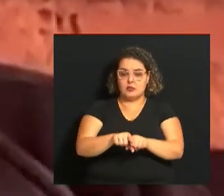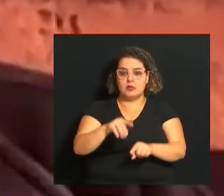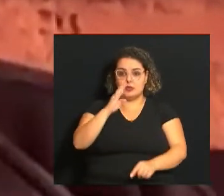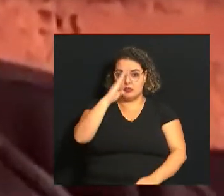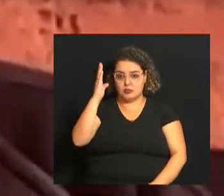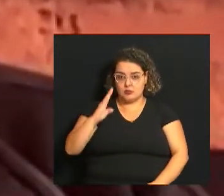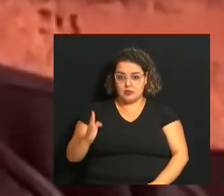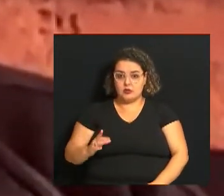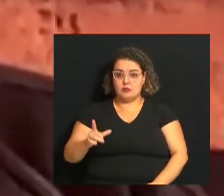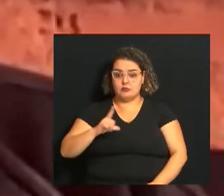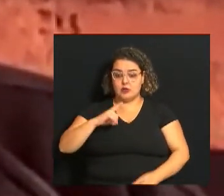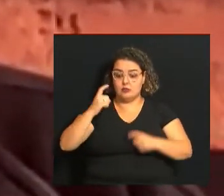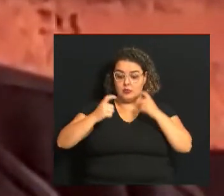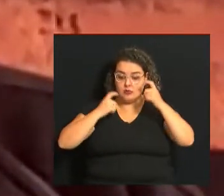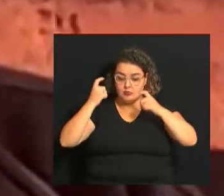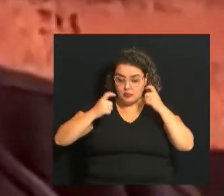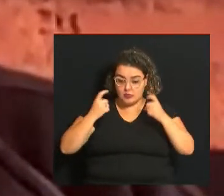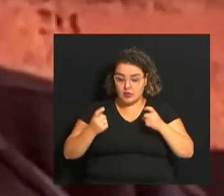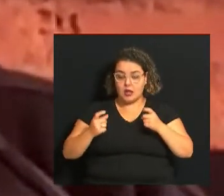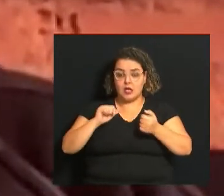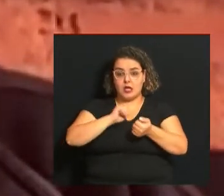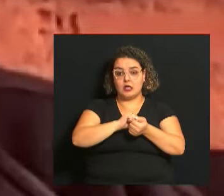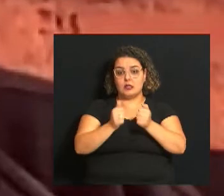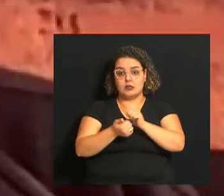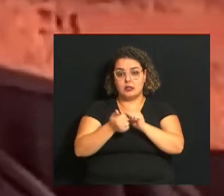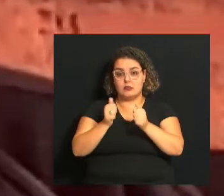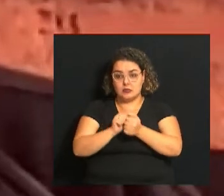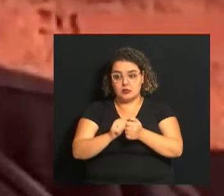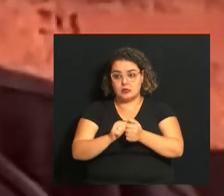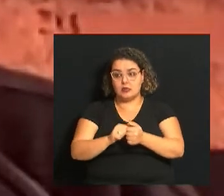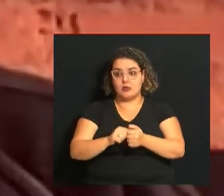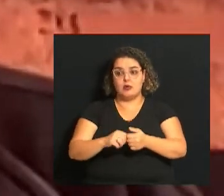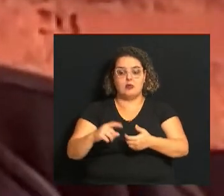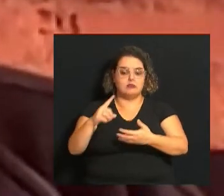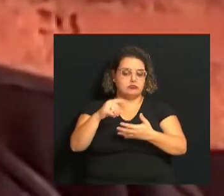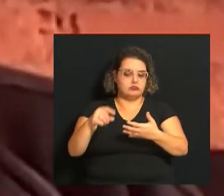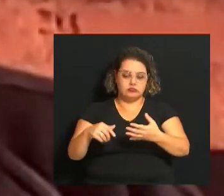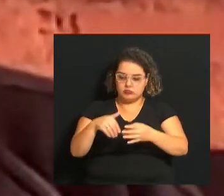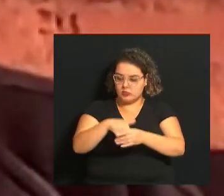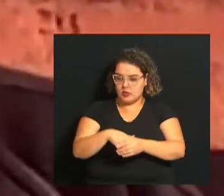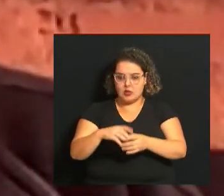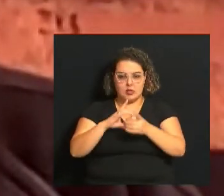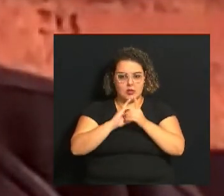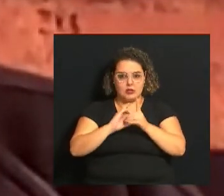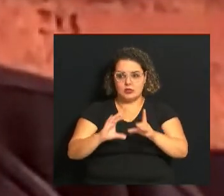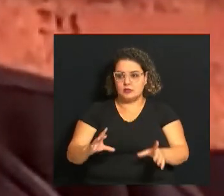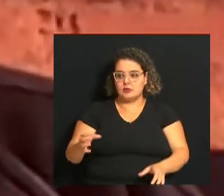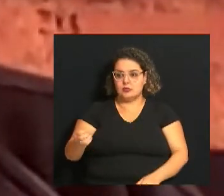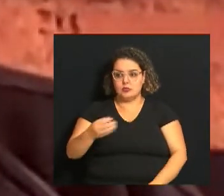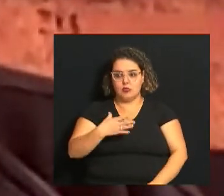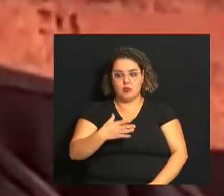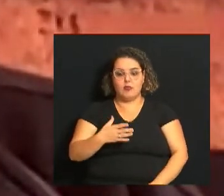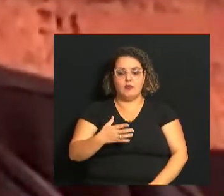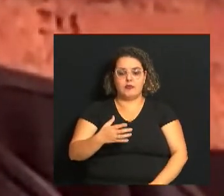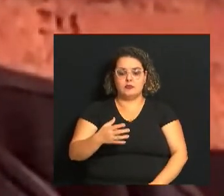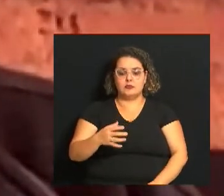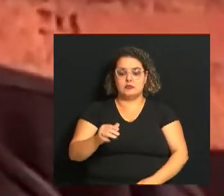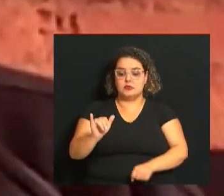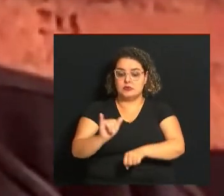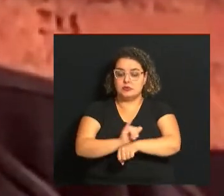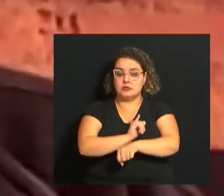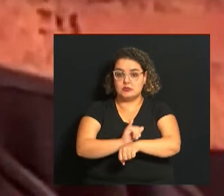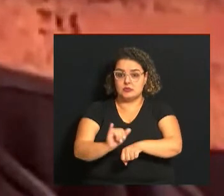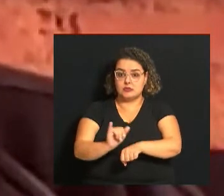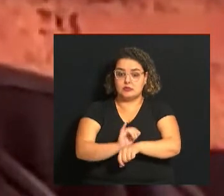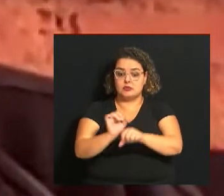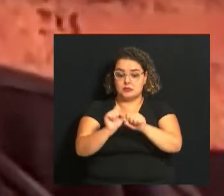uma preocupação em remodelar o sistema eleitoral, o sistema democrático, criar novos instrumentos para que o sistema possa